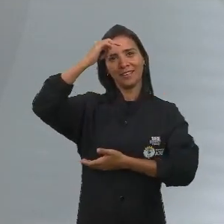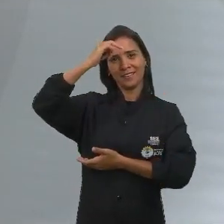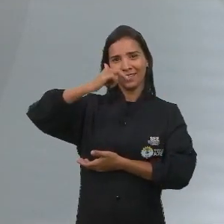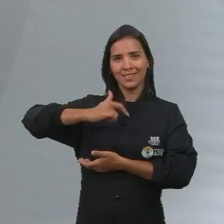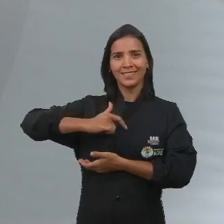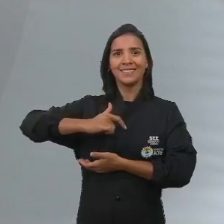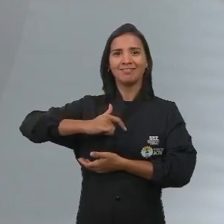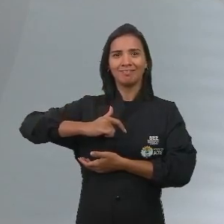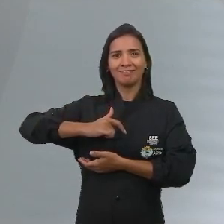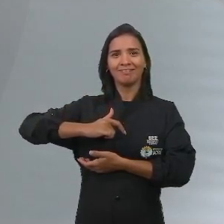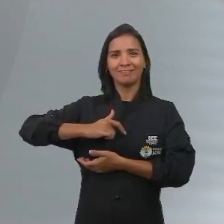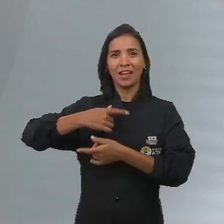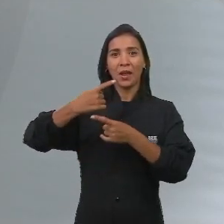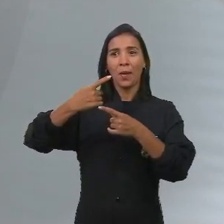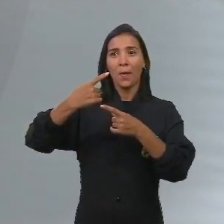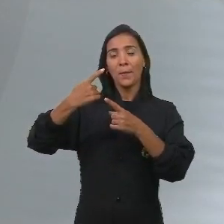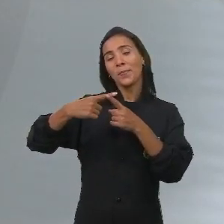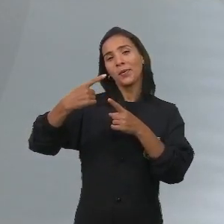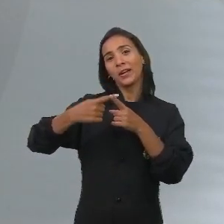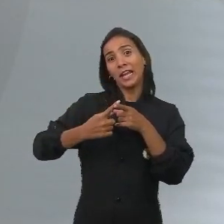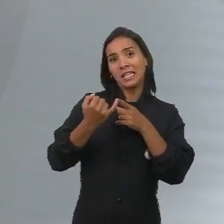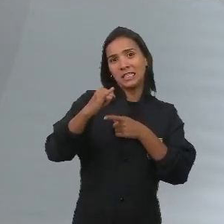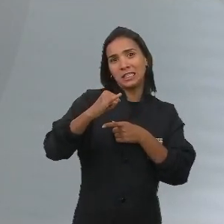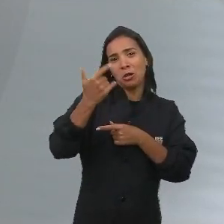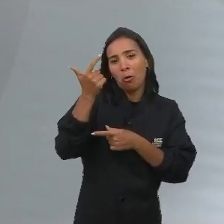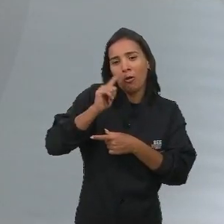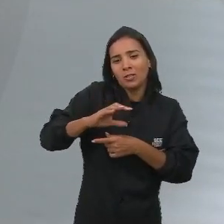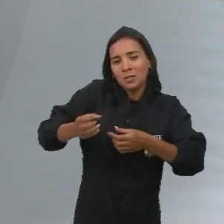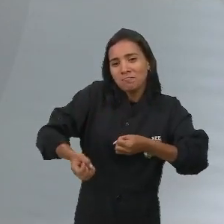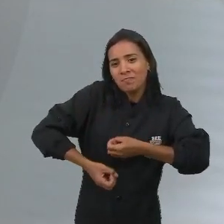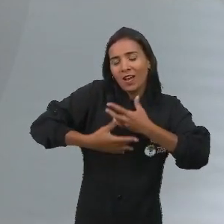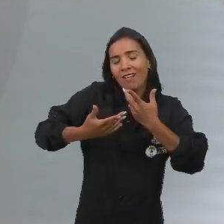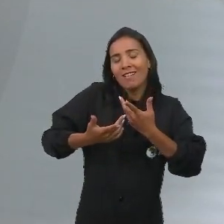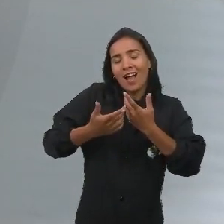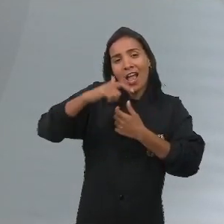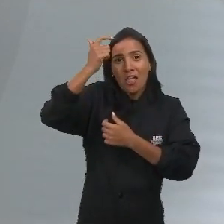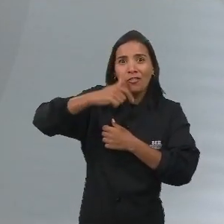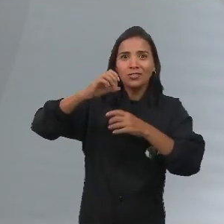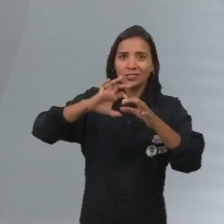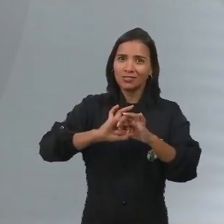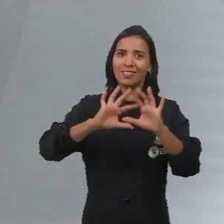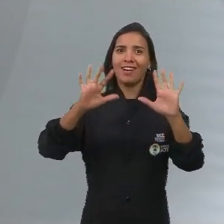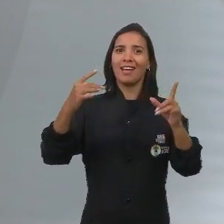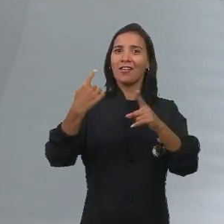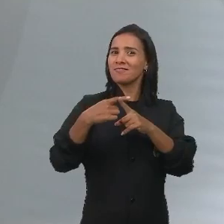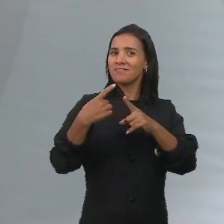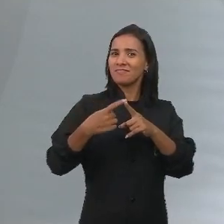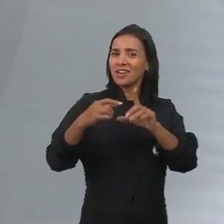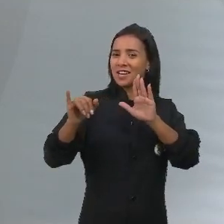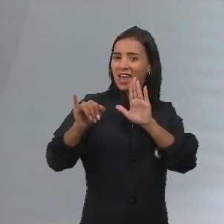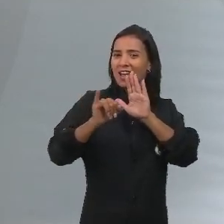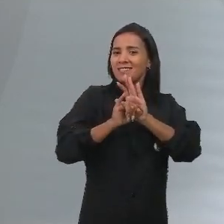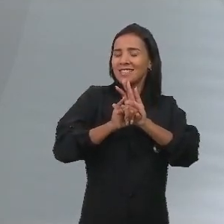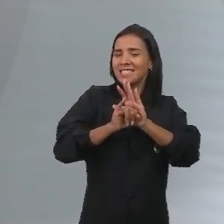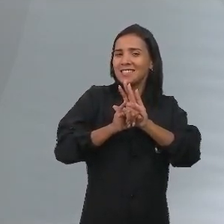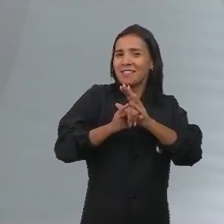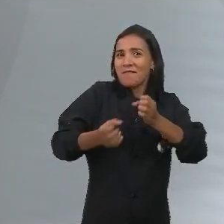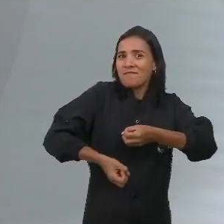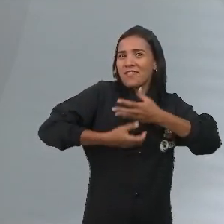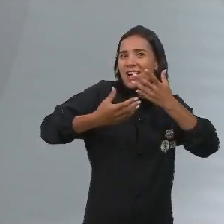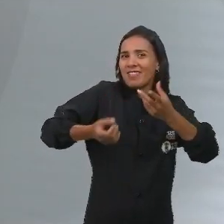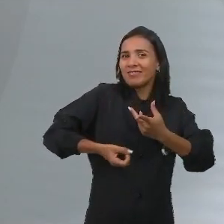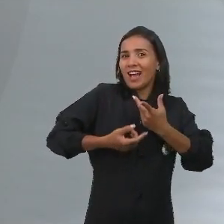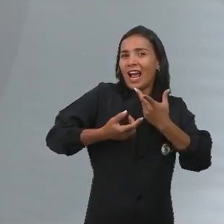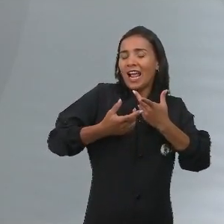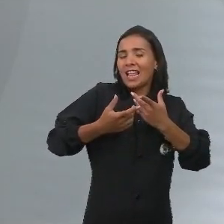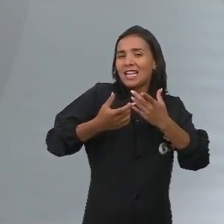momento que eu consigo me expressar eu estou livre para ser quem eu sou ser quem eu sou num aspecto